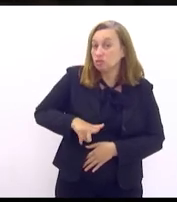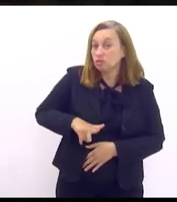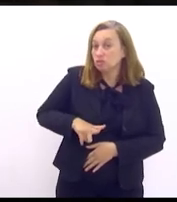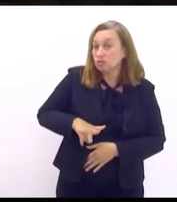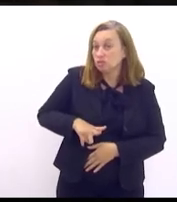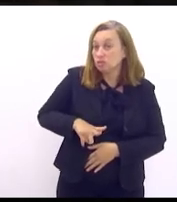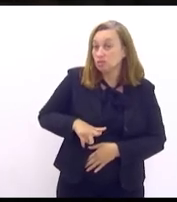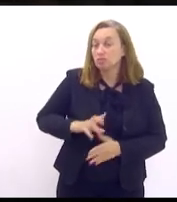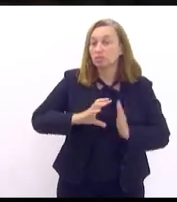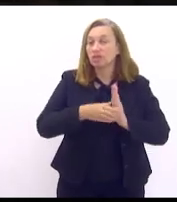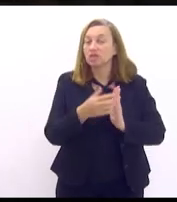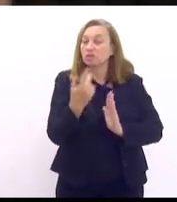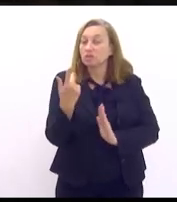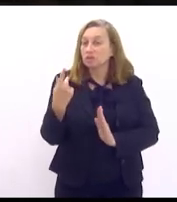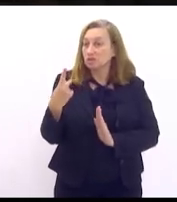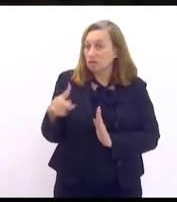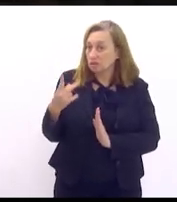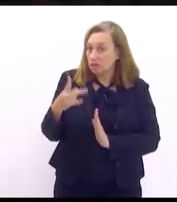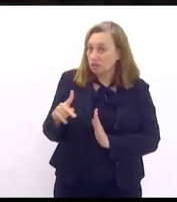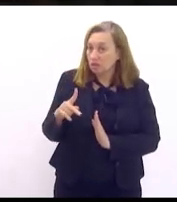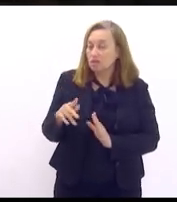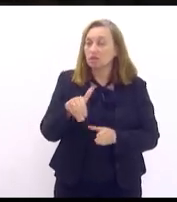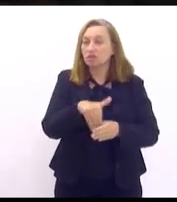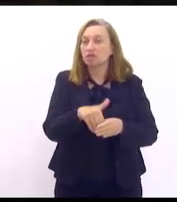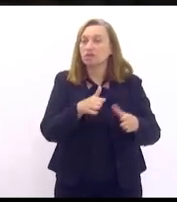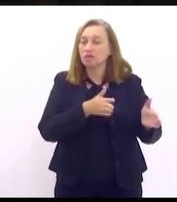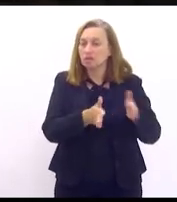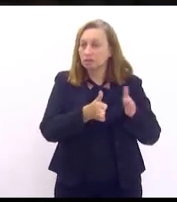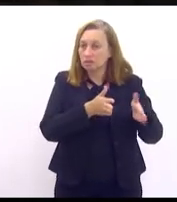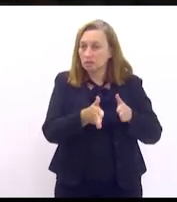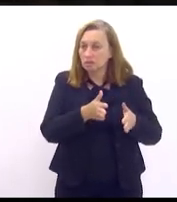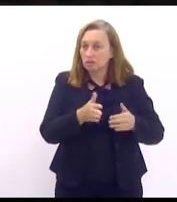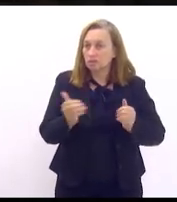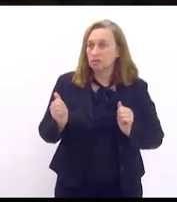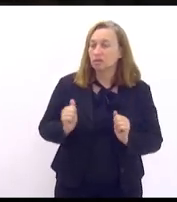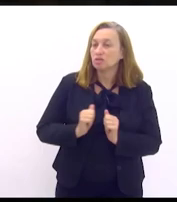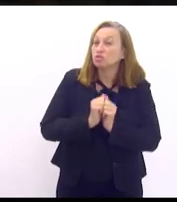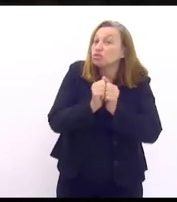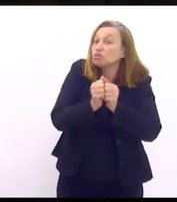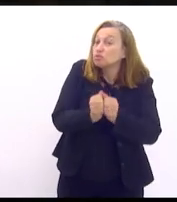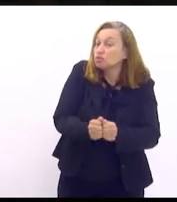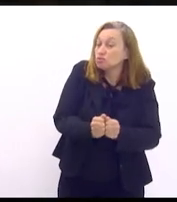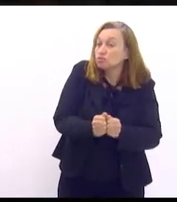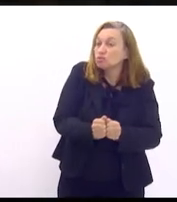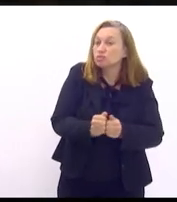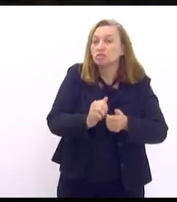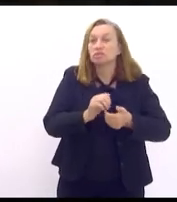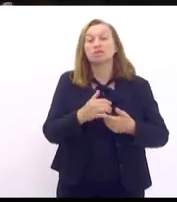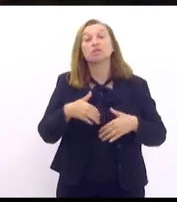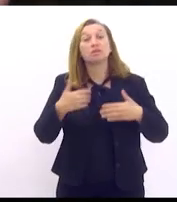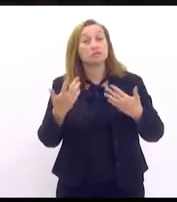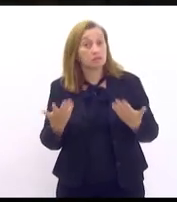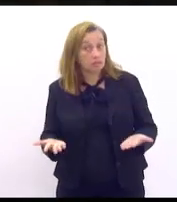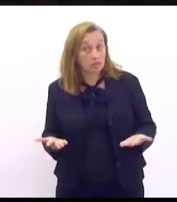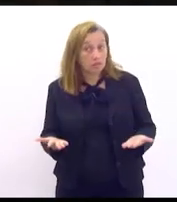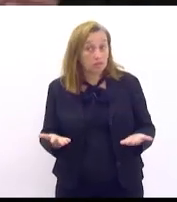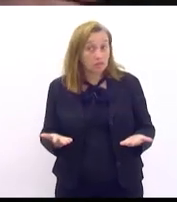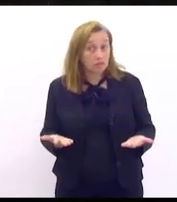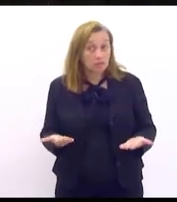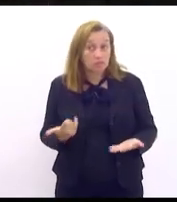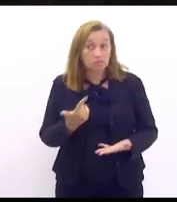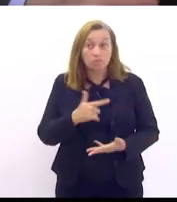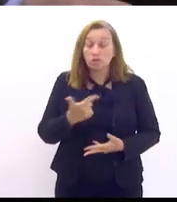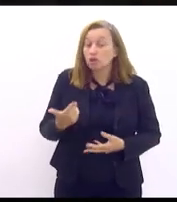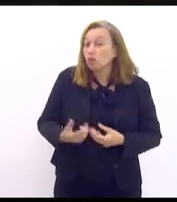do partido dele, que ele fez a campanha, que ele andou do lado, que ele abraçou a pauta. Então, não dá